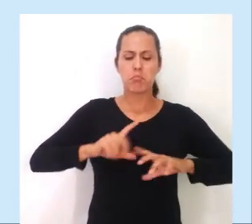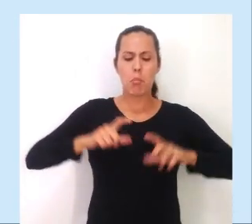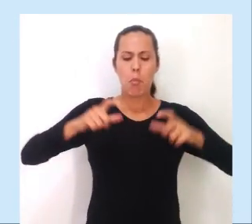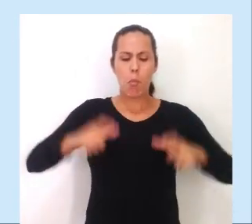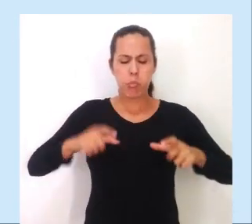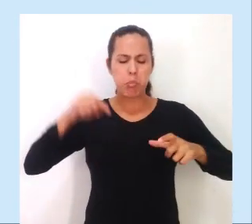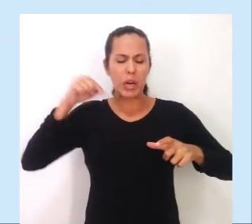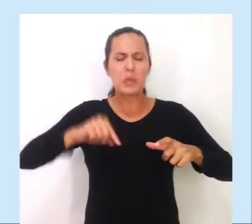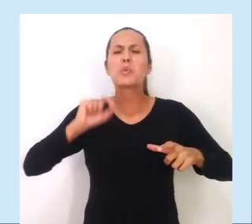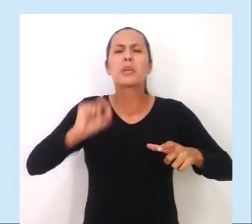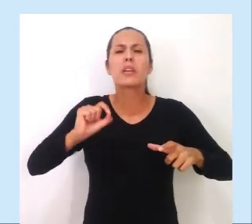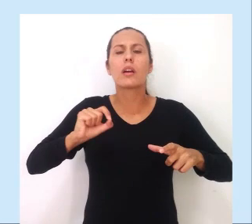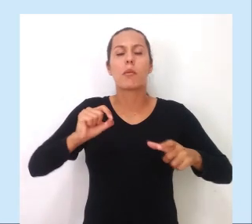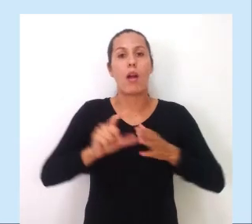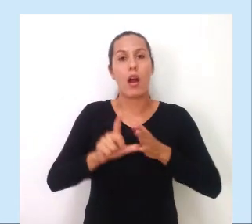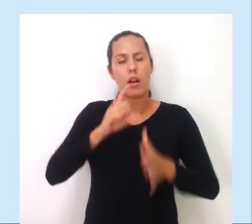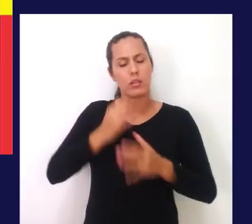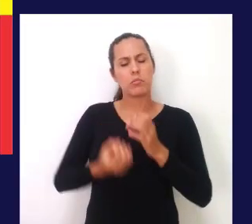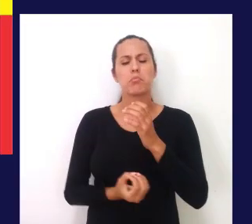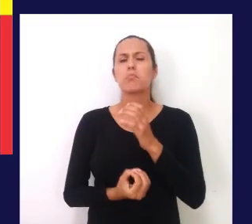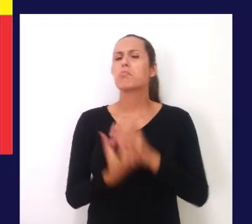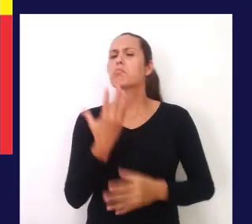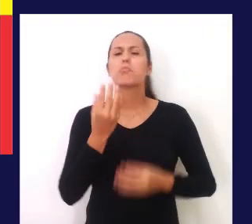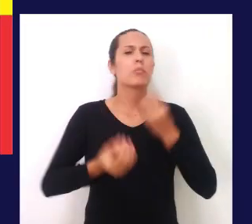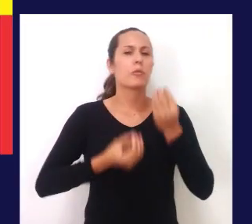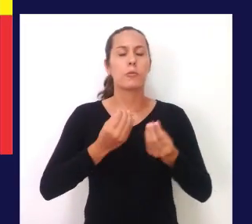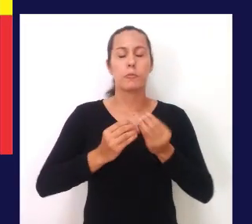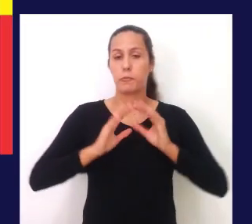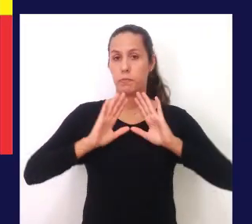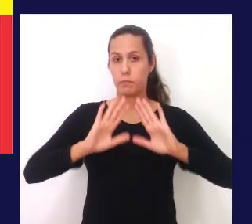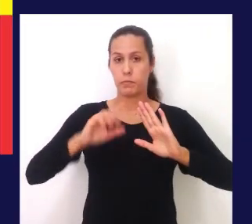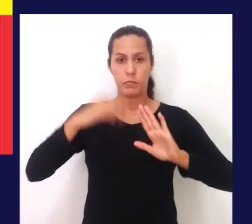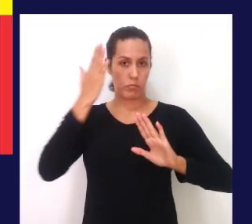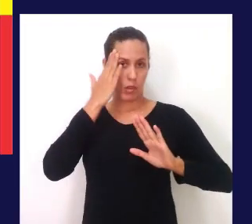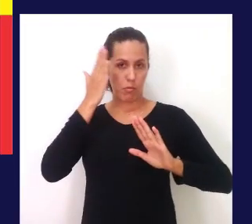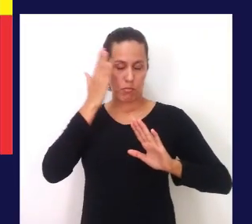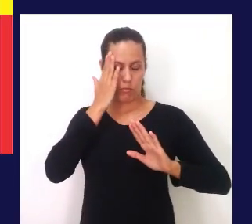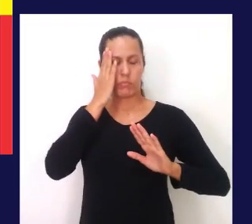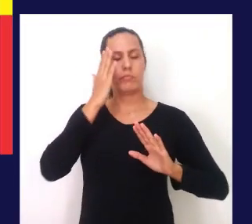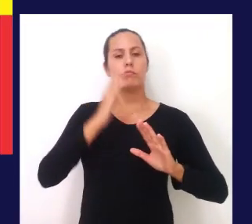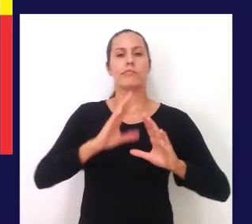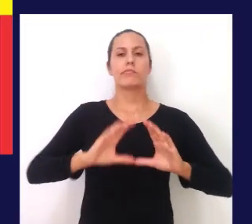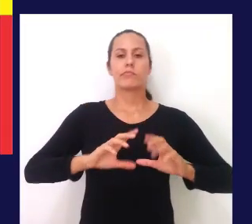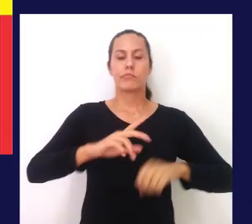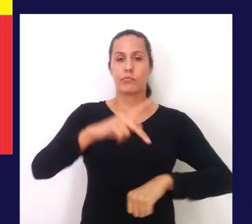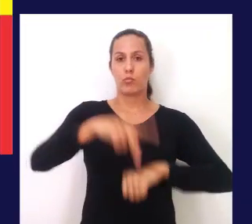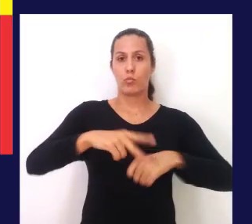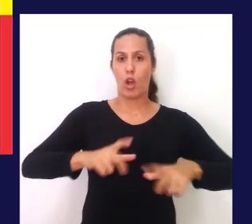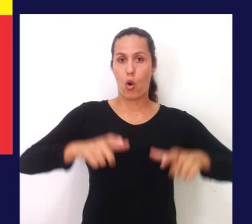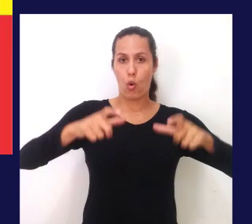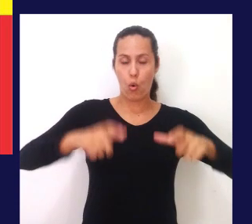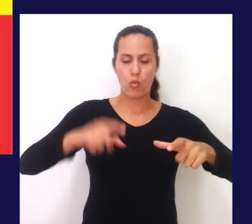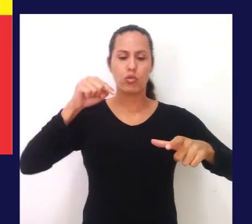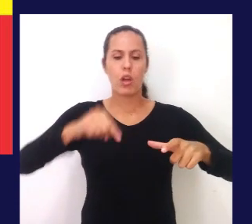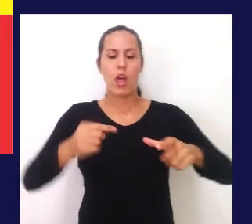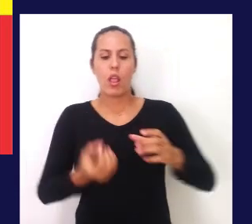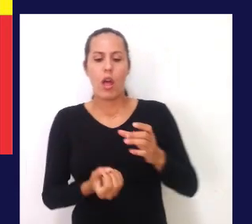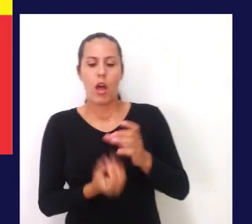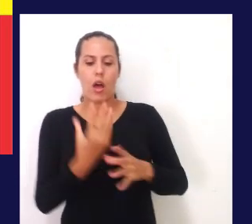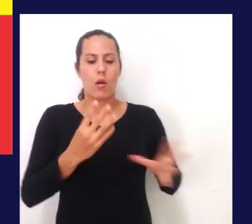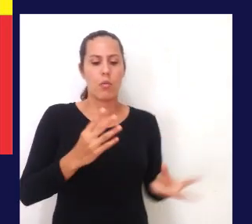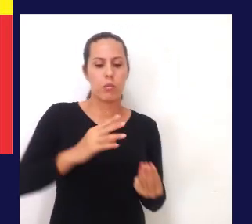a formação da rocha. Então, sabendo que as rochas elas são formadas por